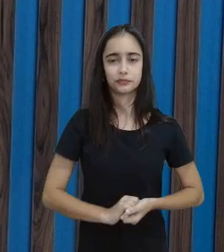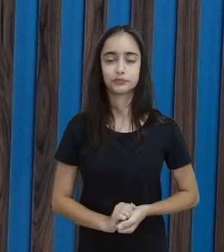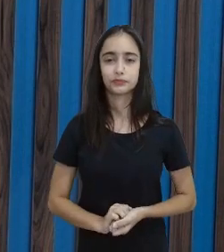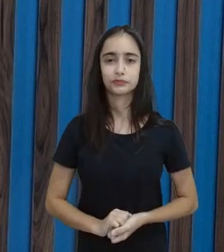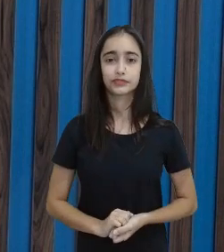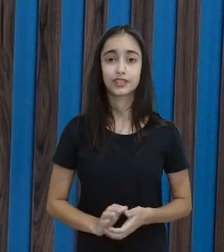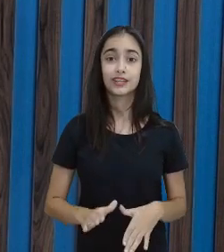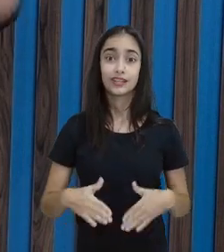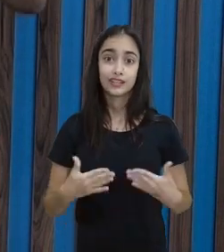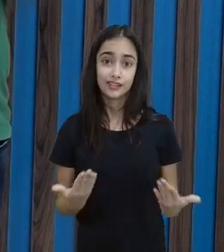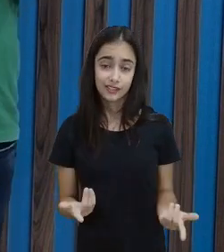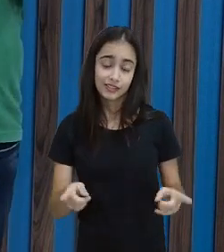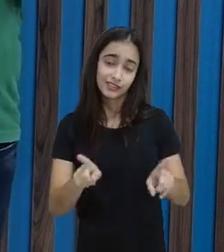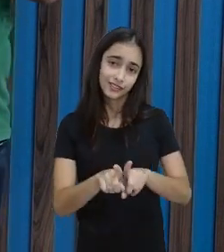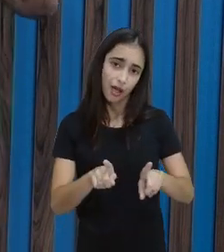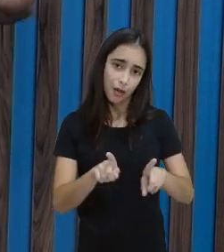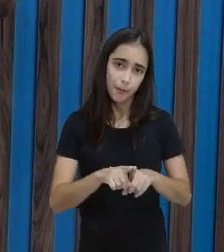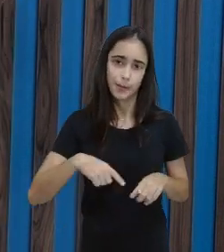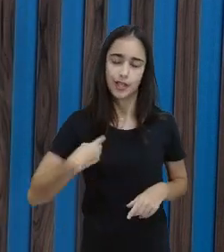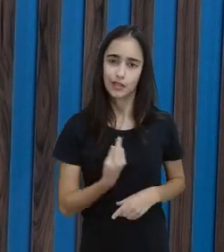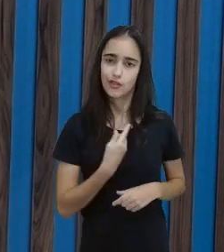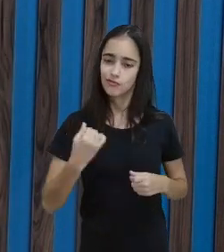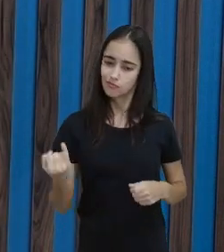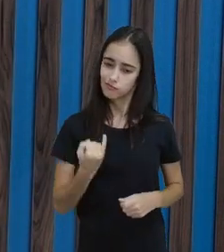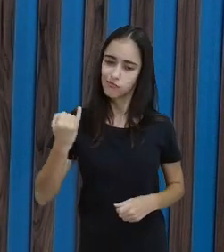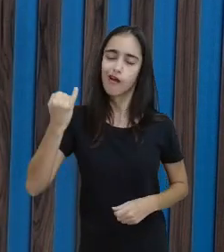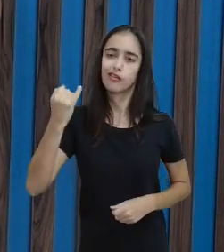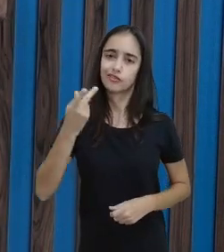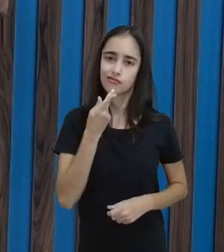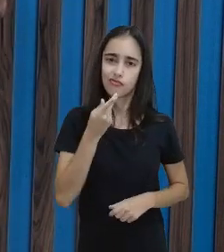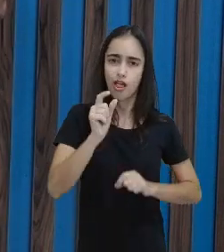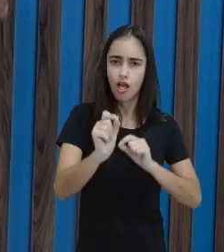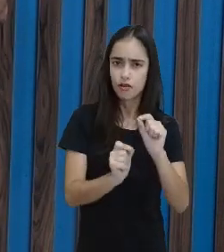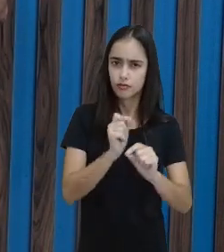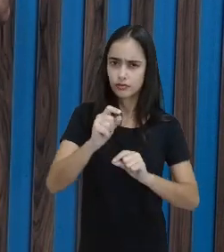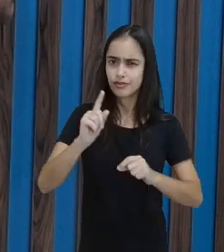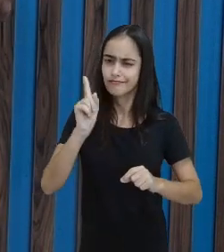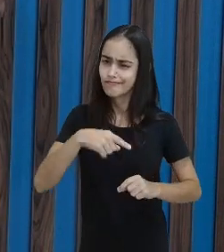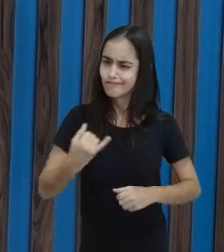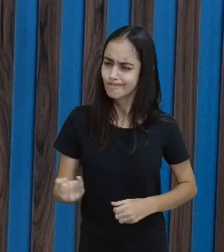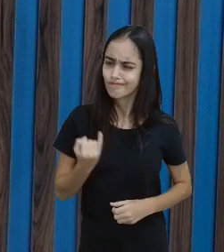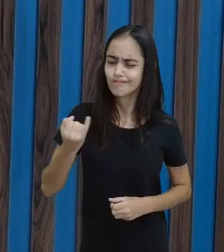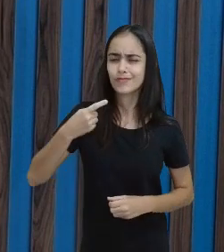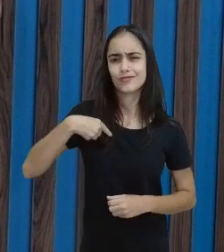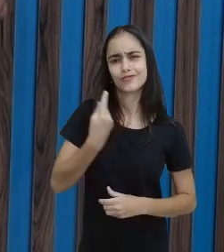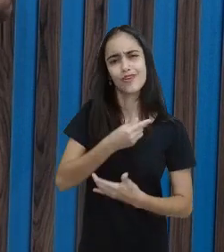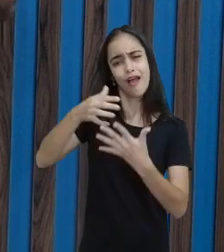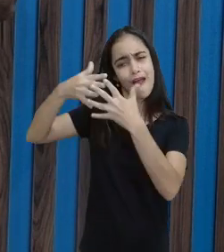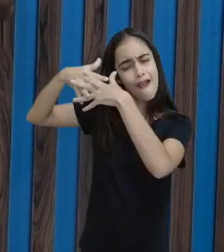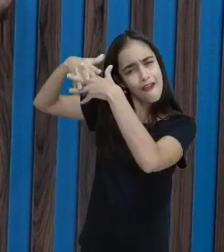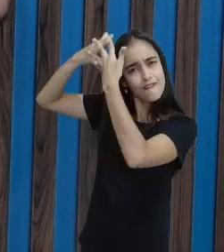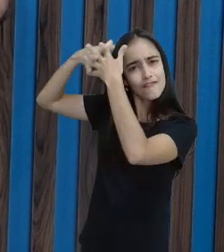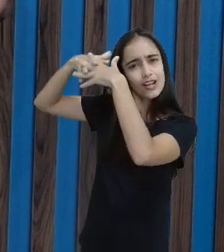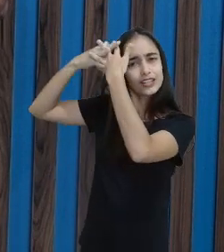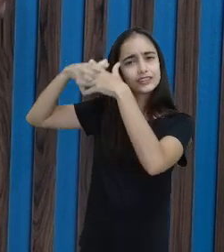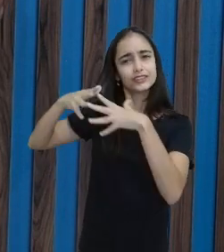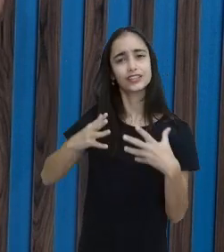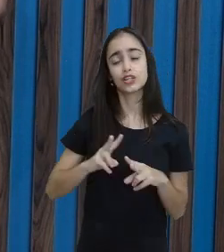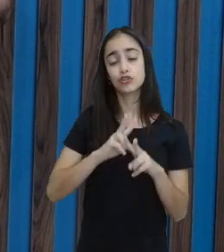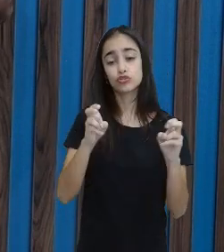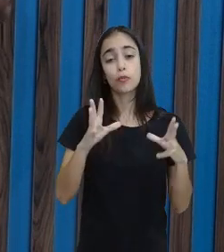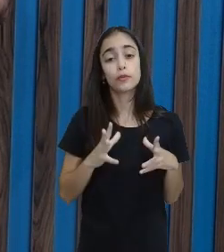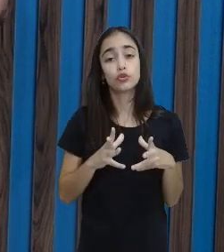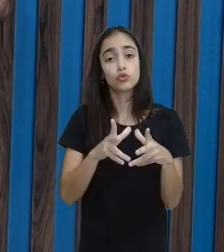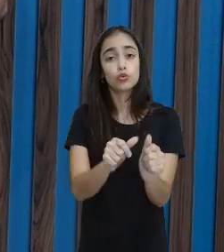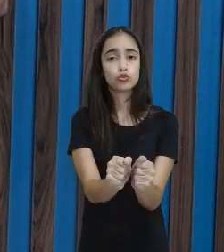gente enfatizar também que é importante a gente refletir sobre tudo isso. Apesar do fato